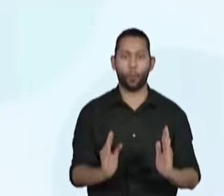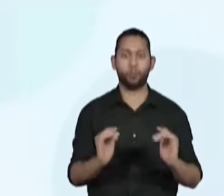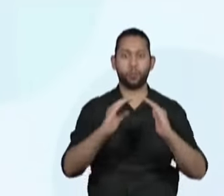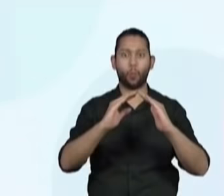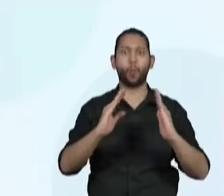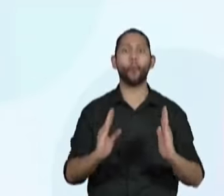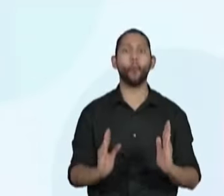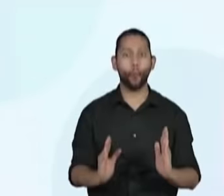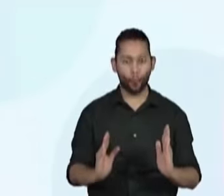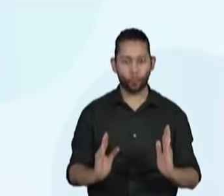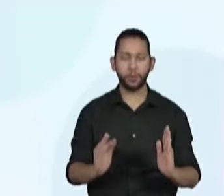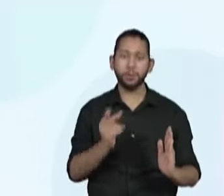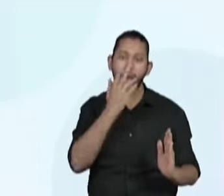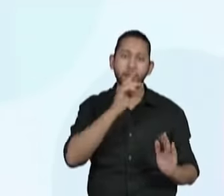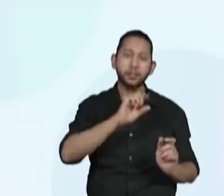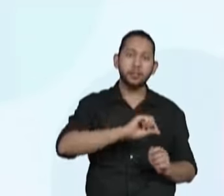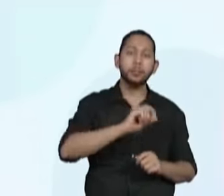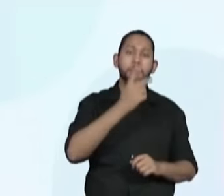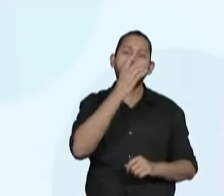dois semicírculos, né,